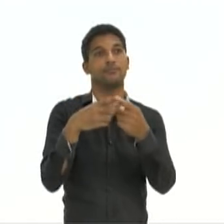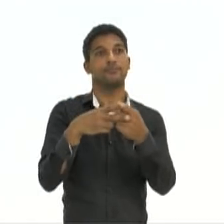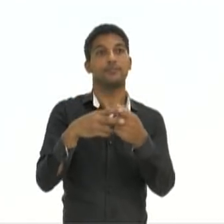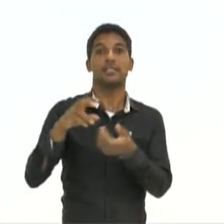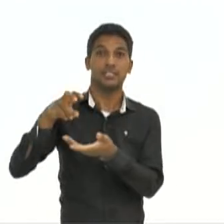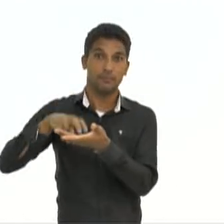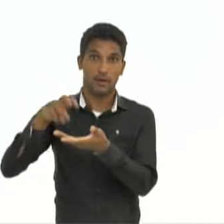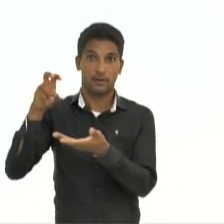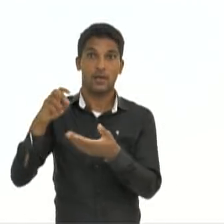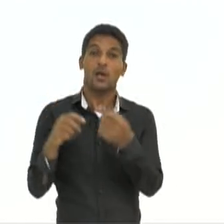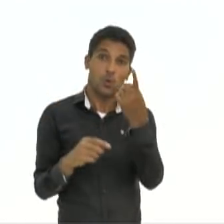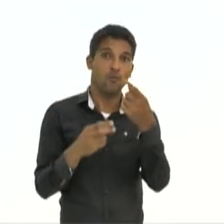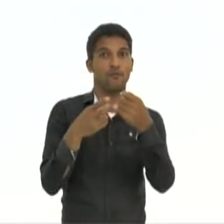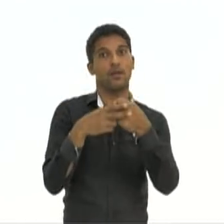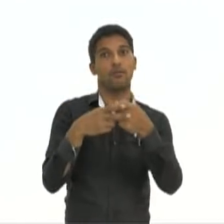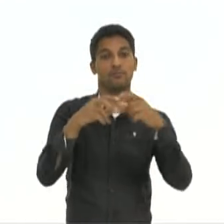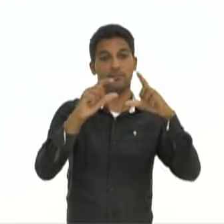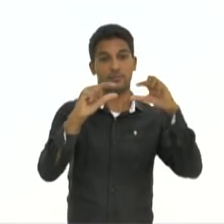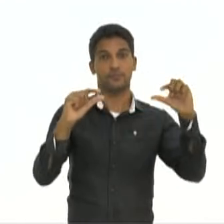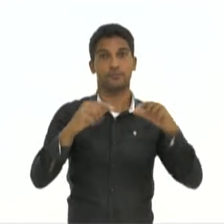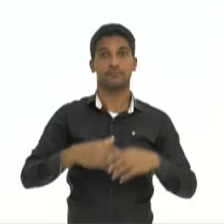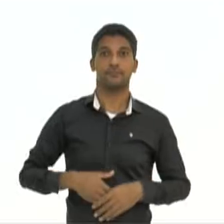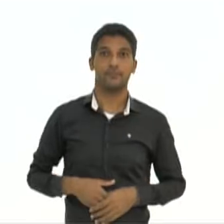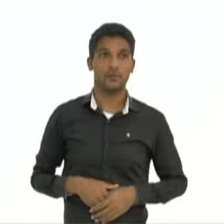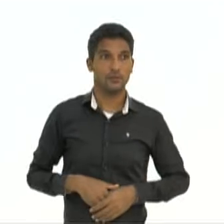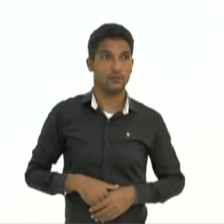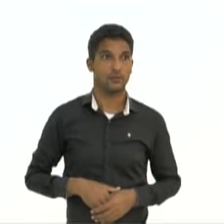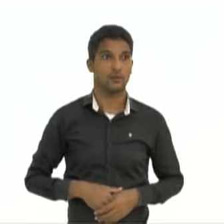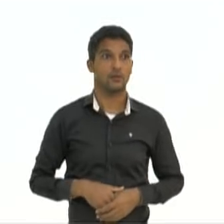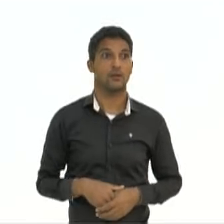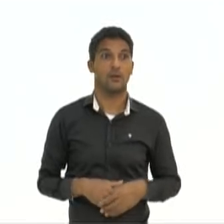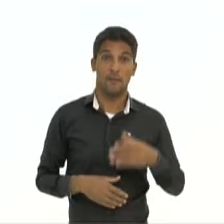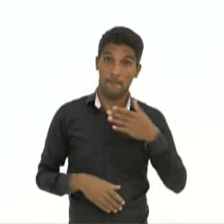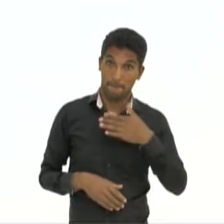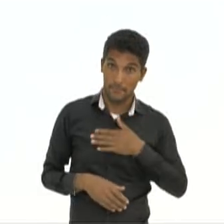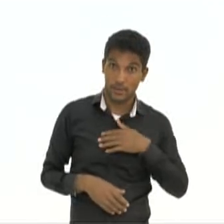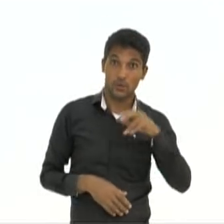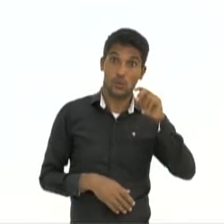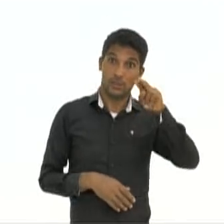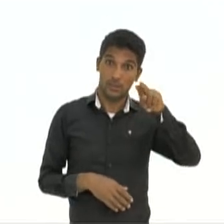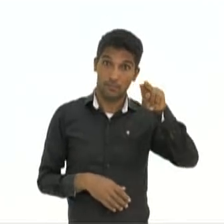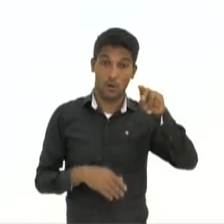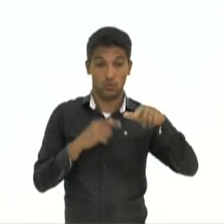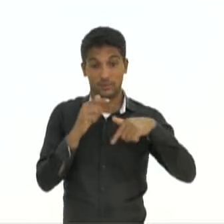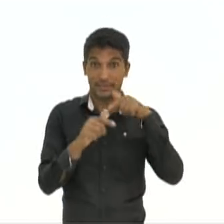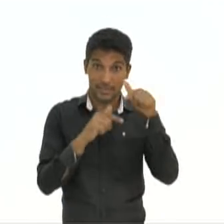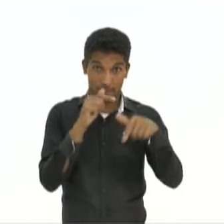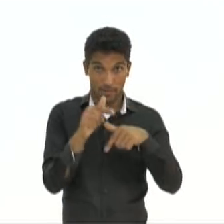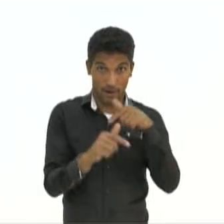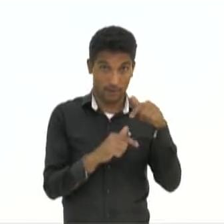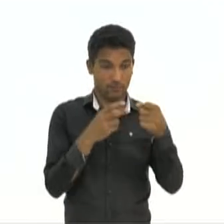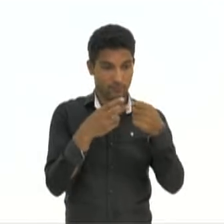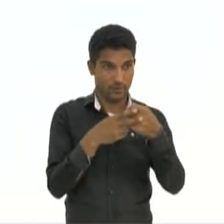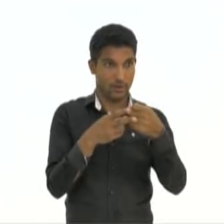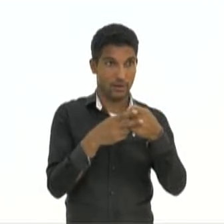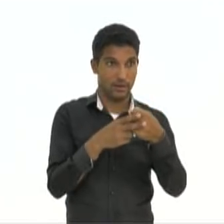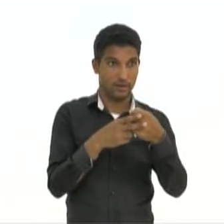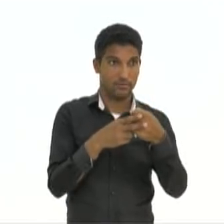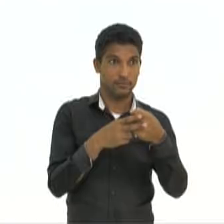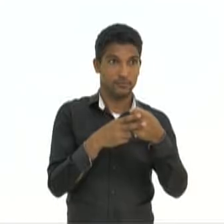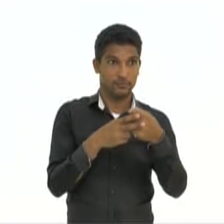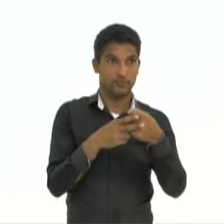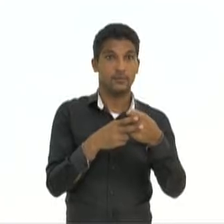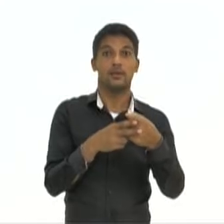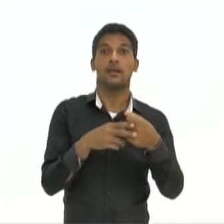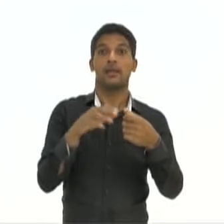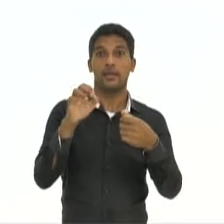2 orações, né? Estudar e trabalhar, então, período composto. E eu faço as atividades do Google Classroom, só tem o verbo fazer ali,